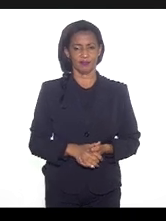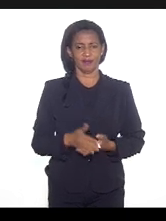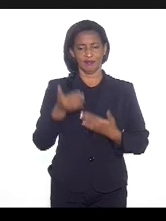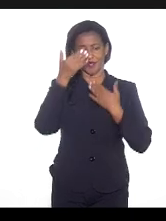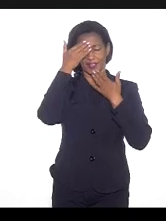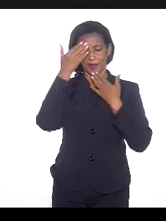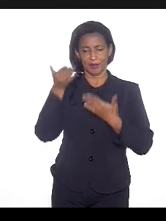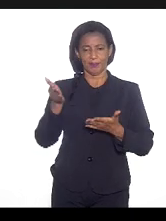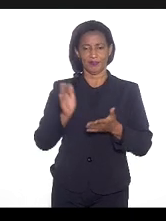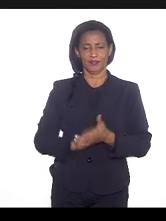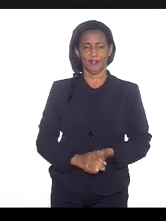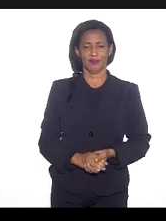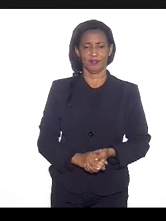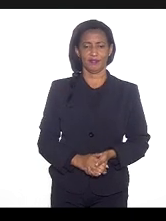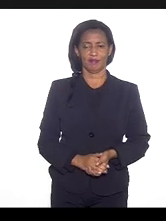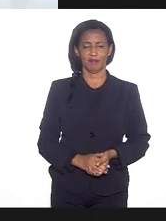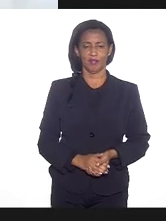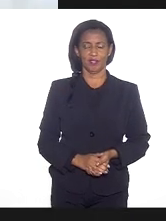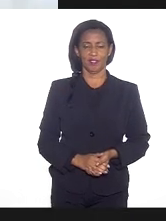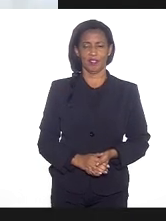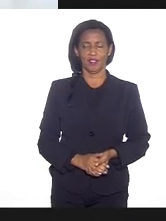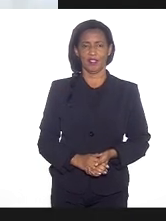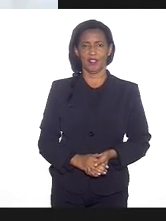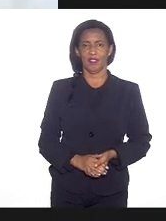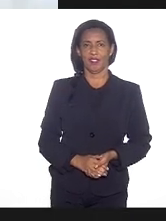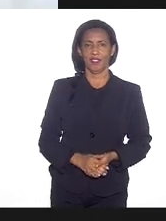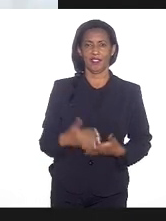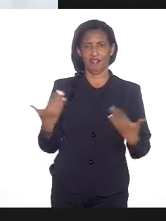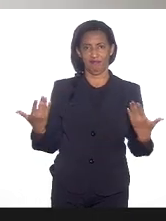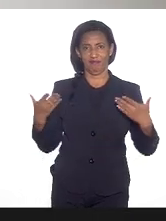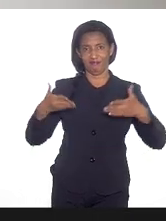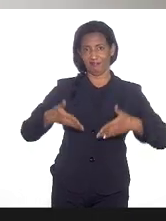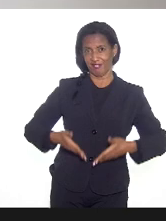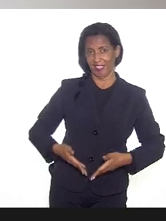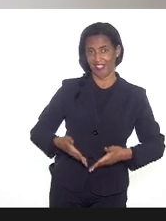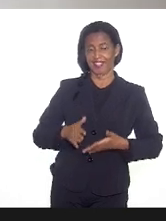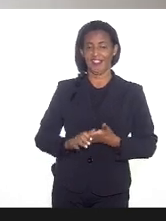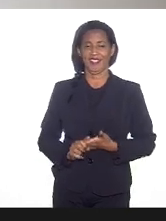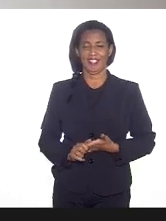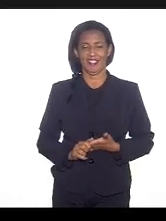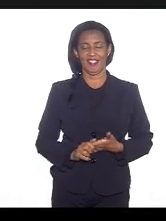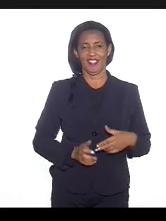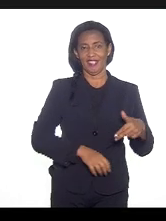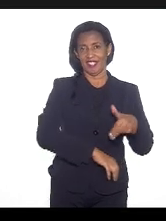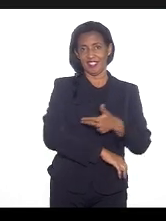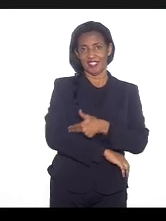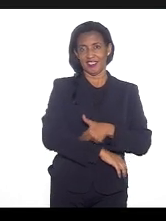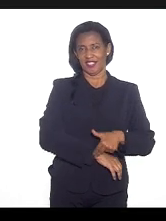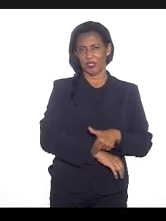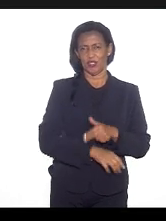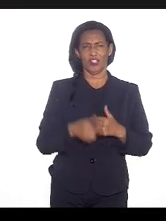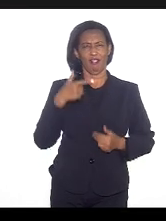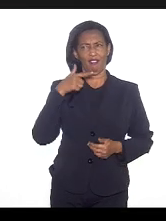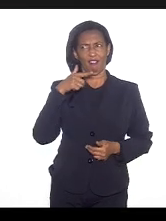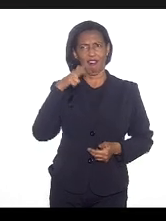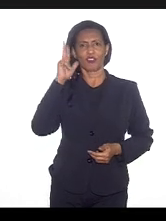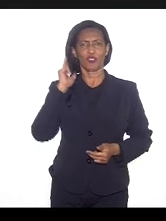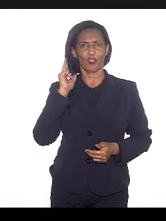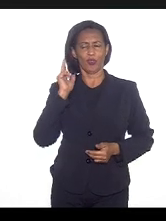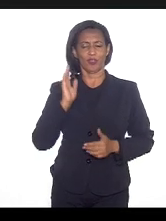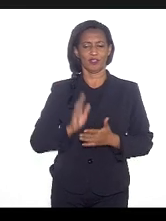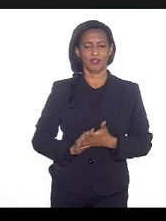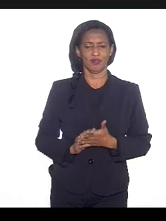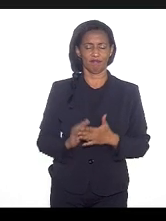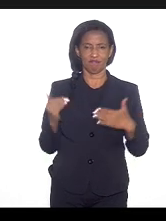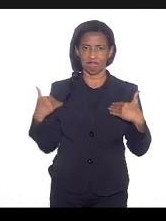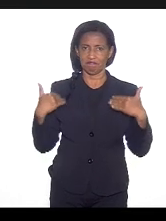Obrigado, presidente. Bom, a gente está aqui meio combalido na cirurgia realizada anteontem, mas vamos